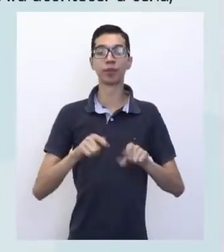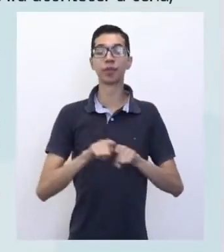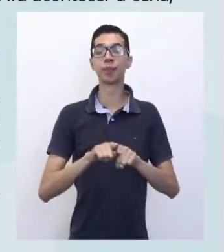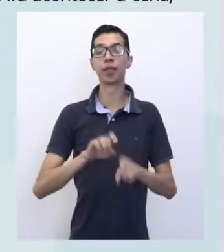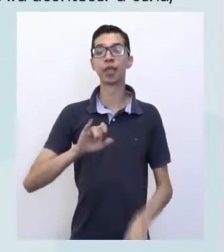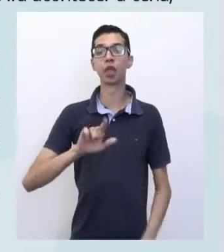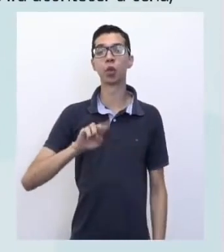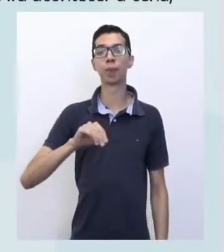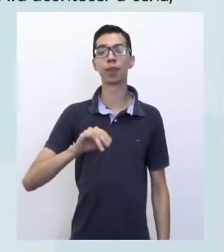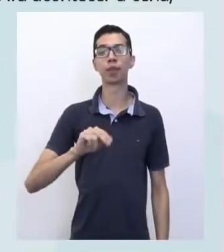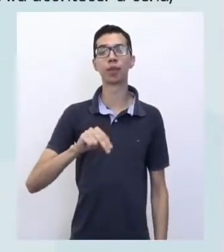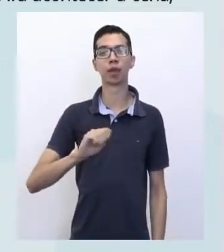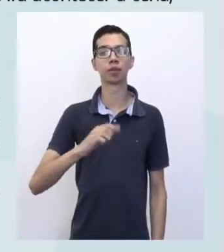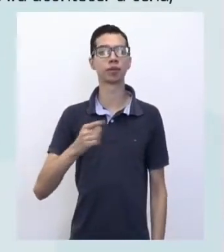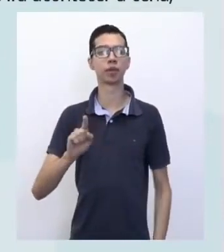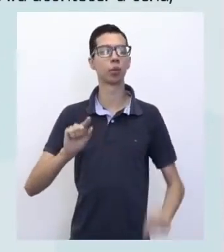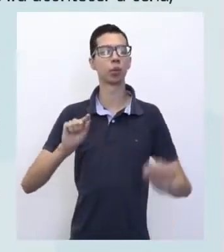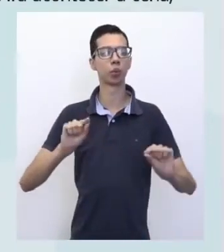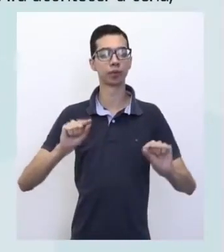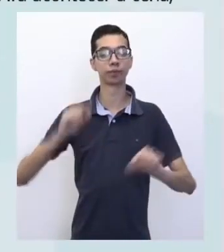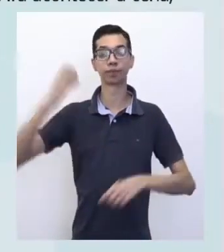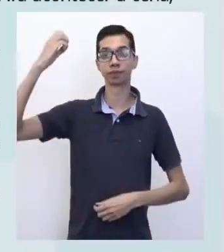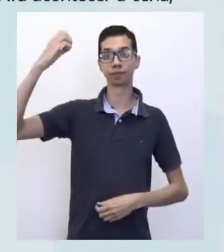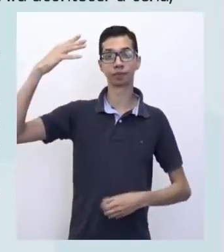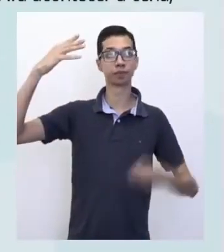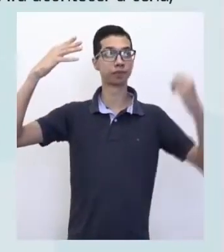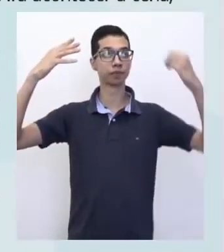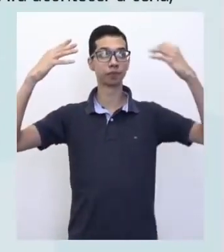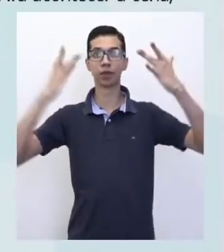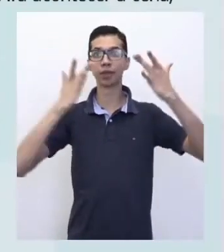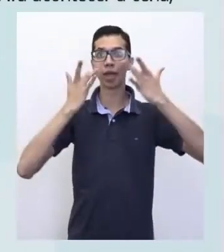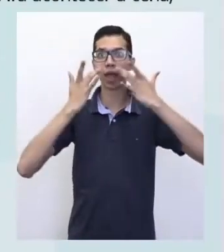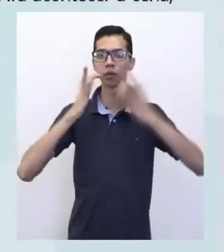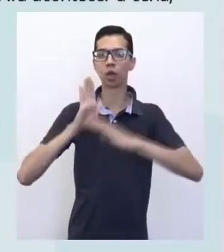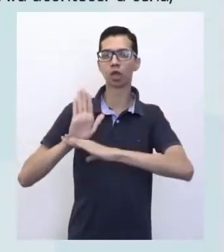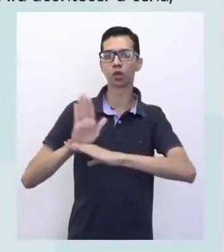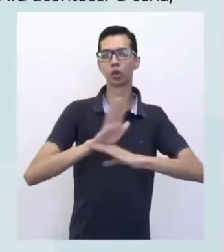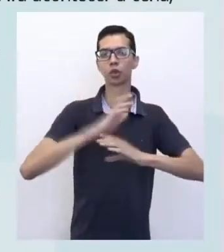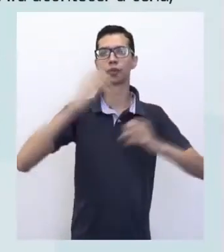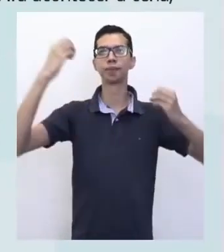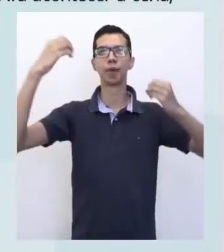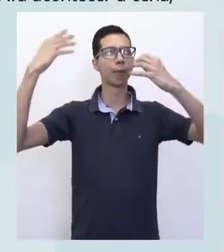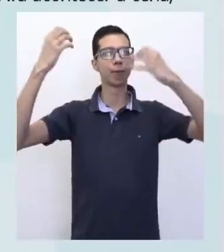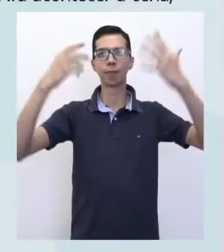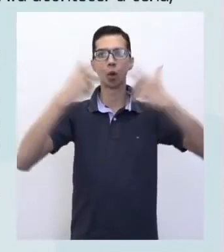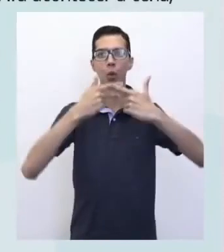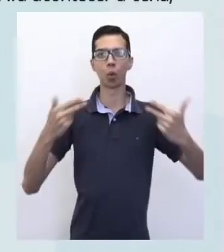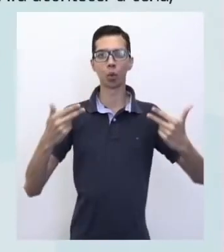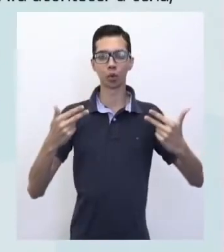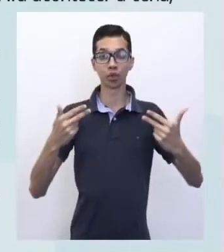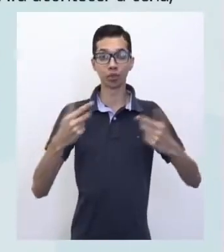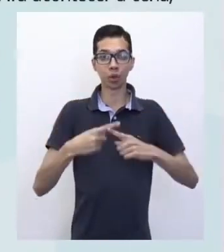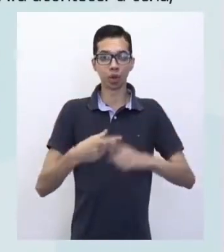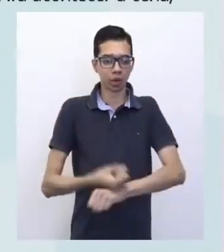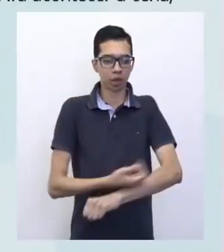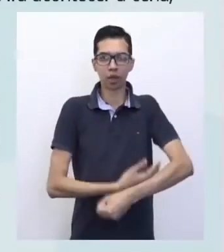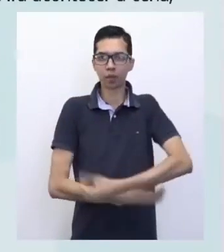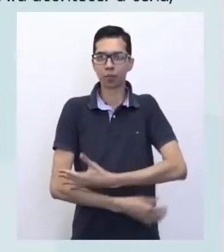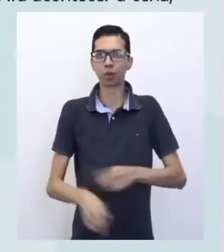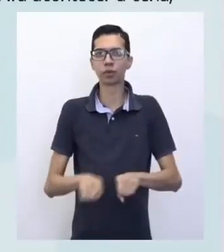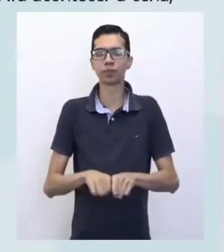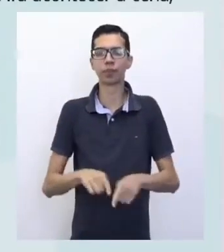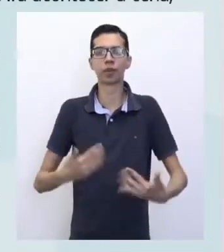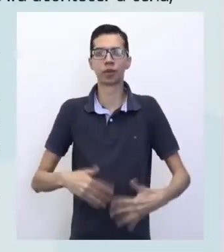luzes usados nas apresentações teatrais e ajuda a transmitir emoções e sensações. Falamos sobre